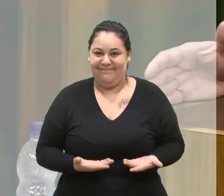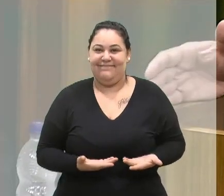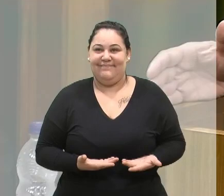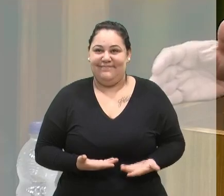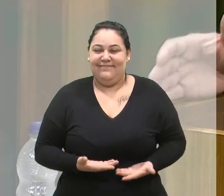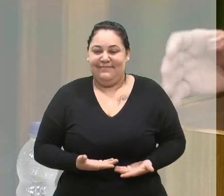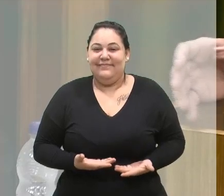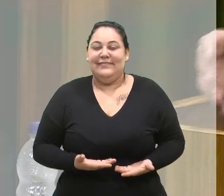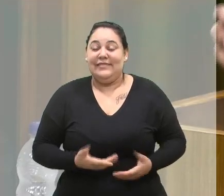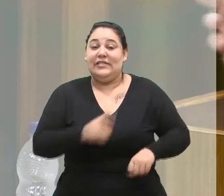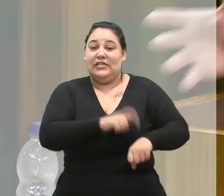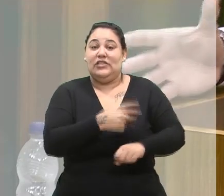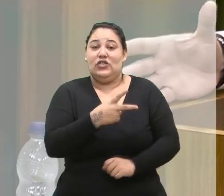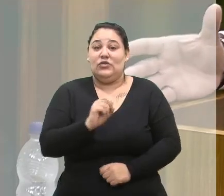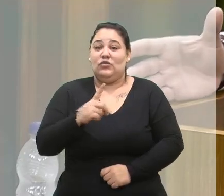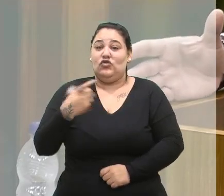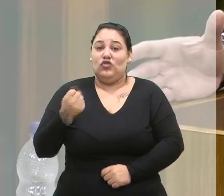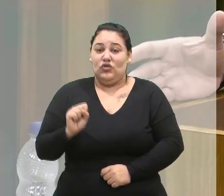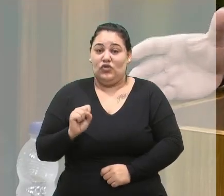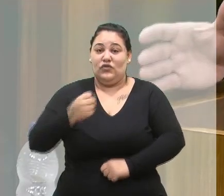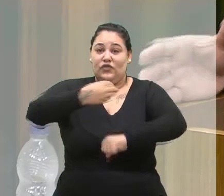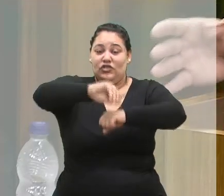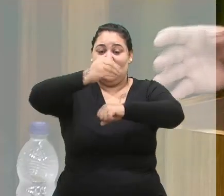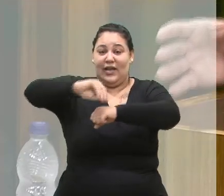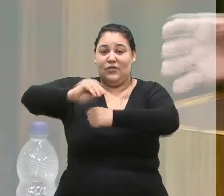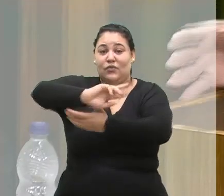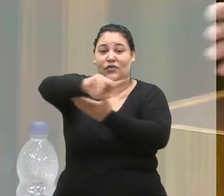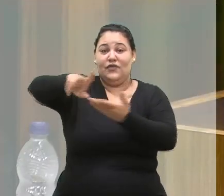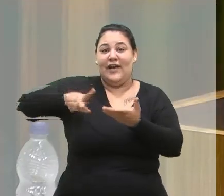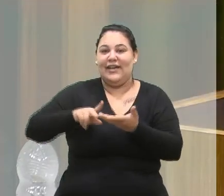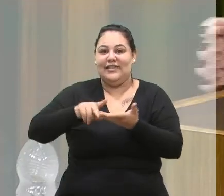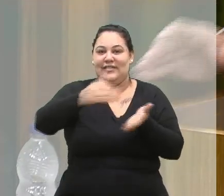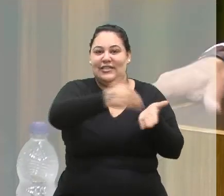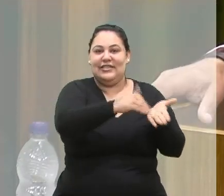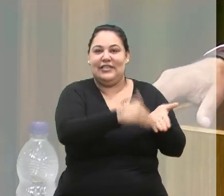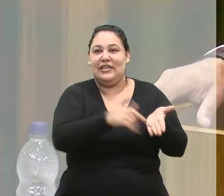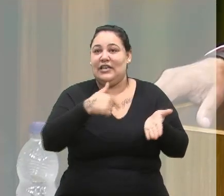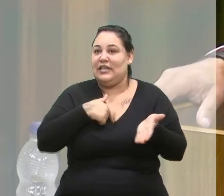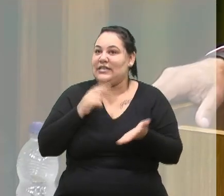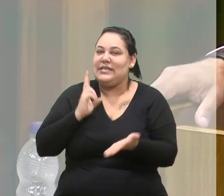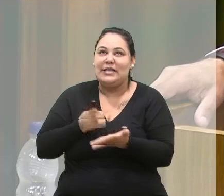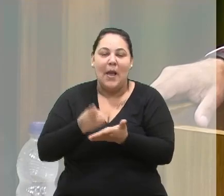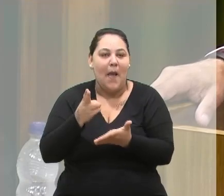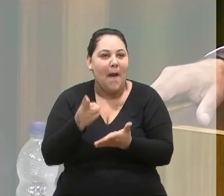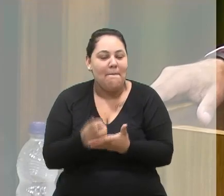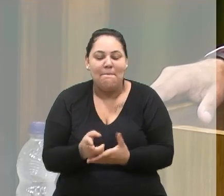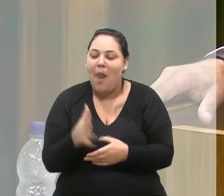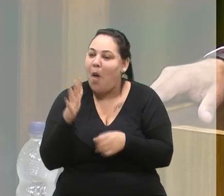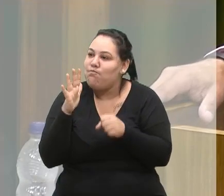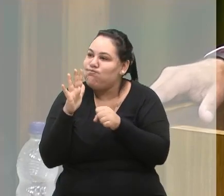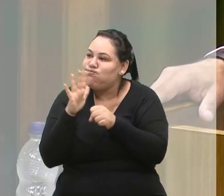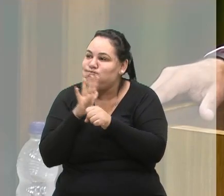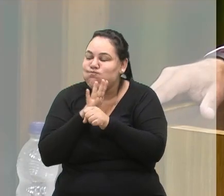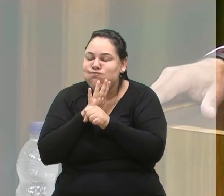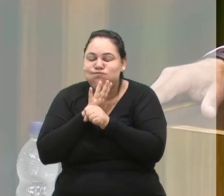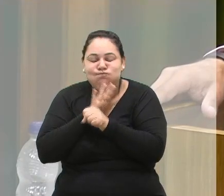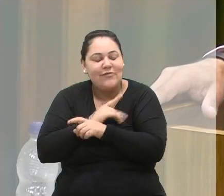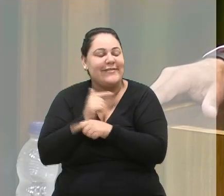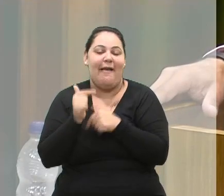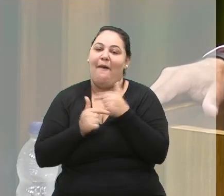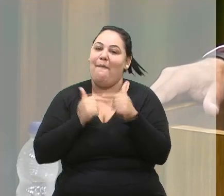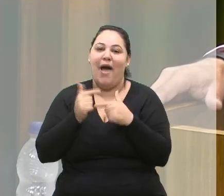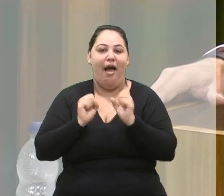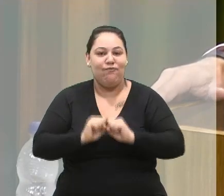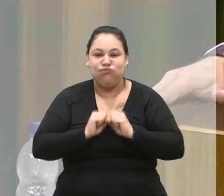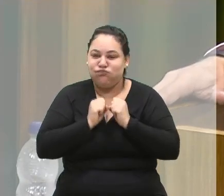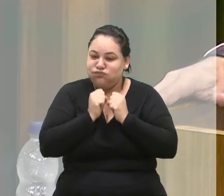Naquele momento, eu fui indicado por diversas secretarias, mesmo estando sempre lotado na Secretaria do Meio Ambiente, pelo trabalho,